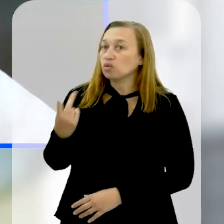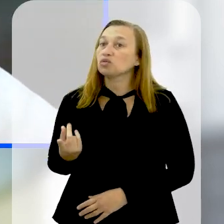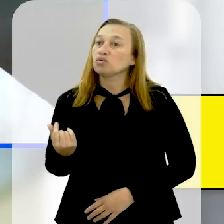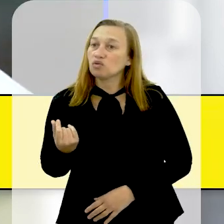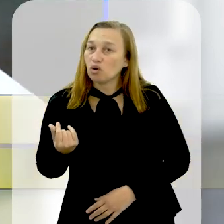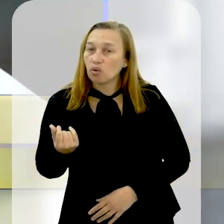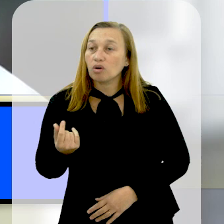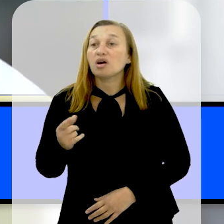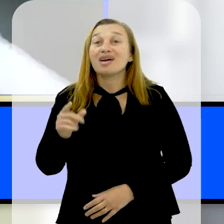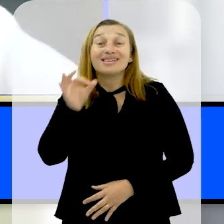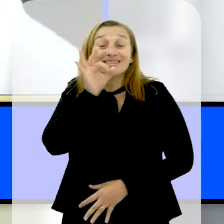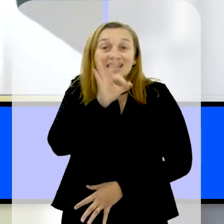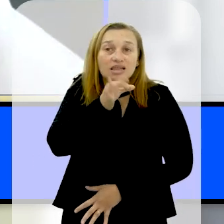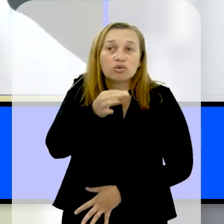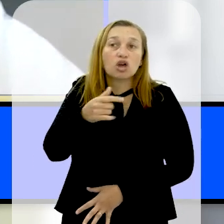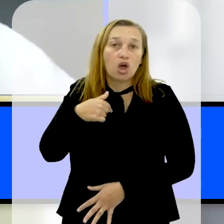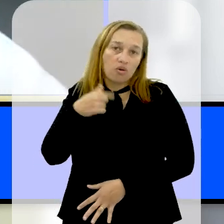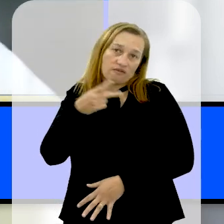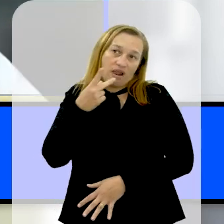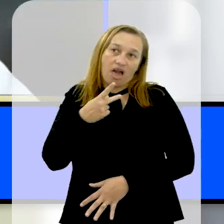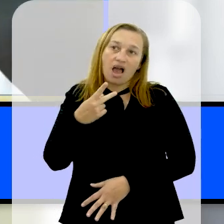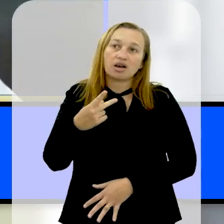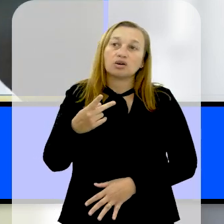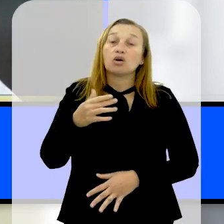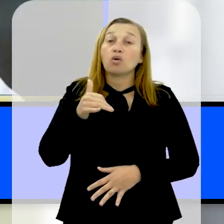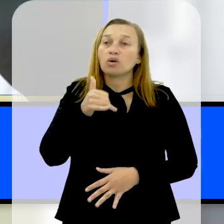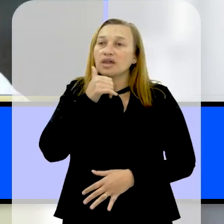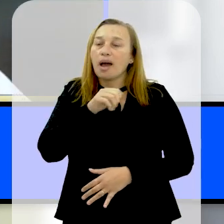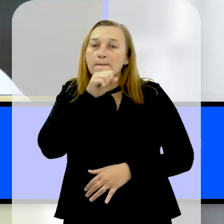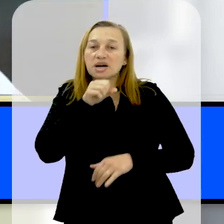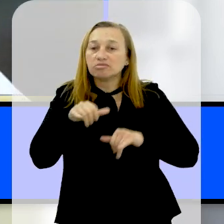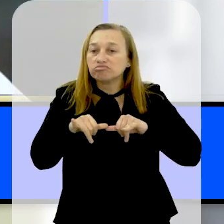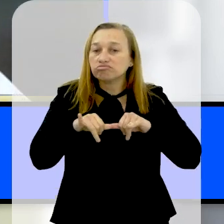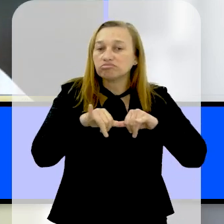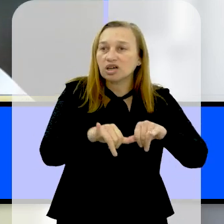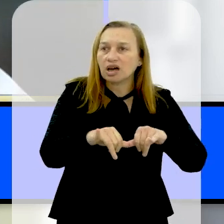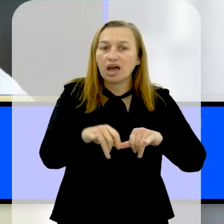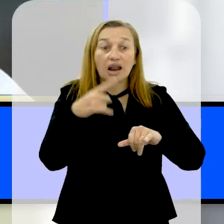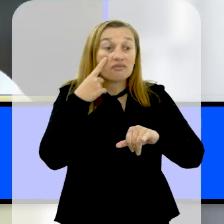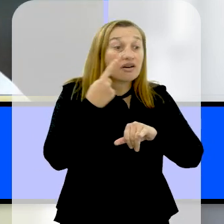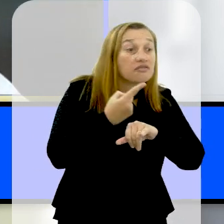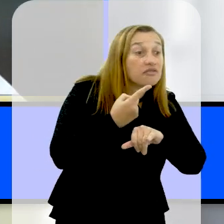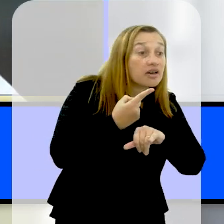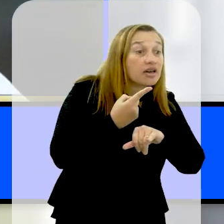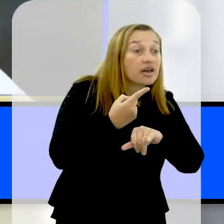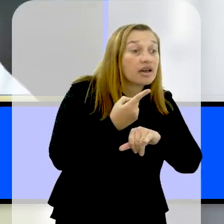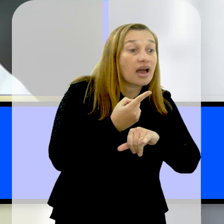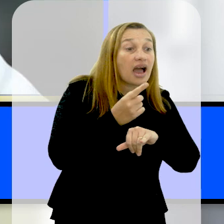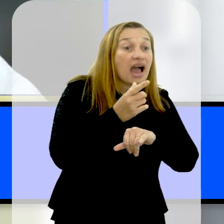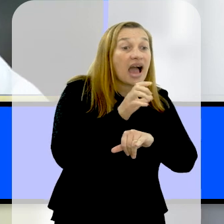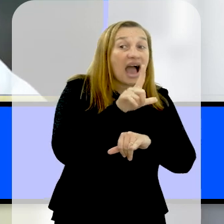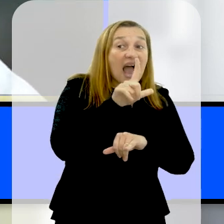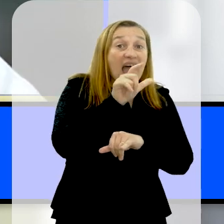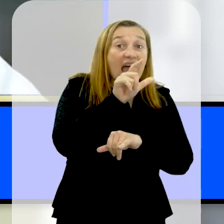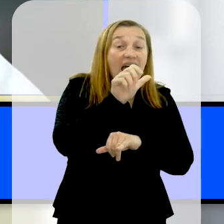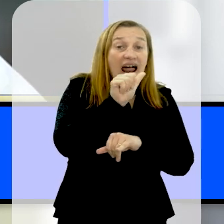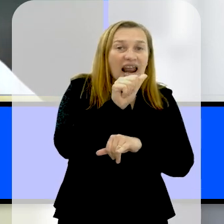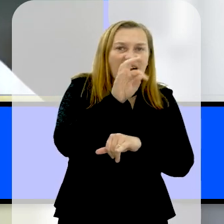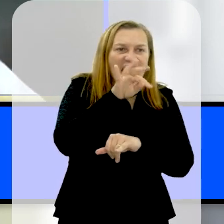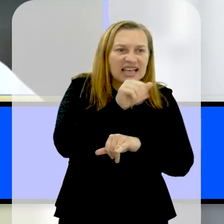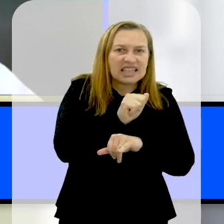era exatamente isso que eu ia falar. Quando a mãe chega no mercado, é impressionante, porque ela vai olhar, a lata